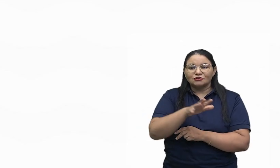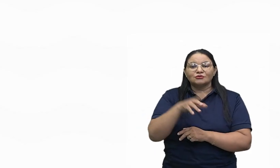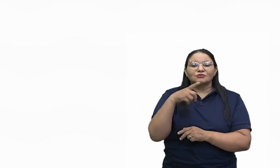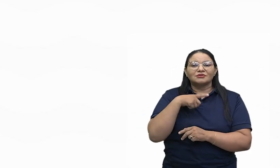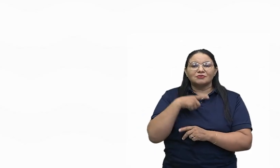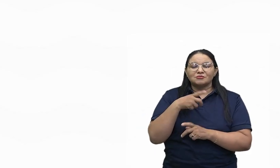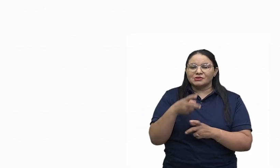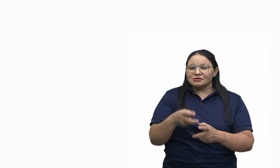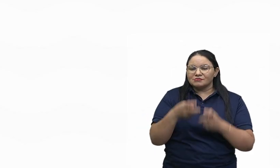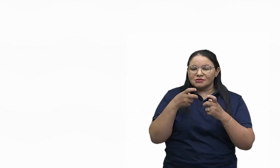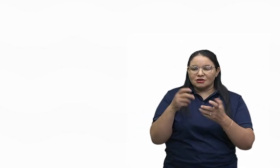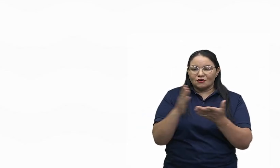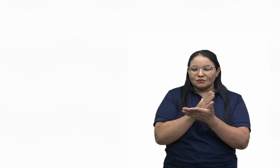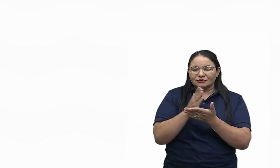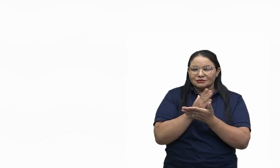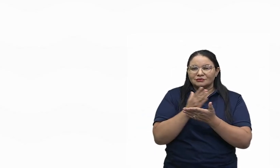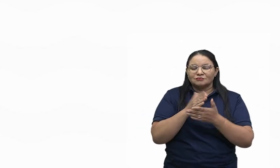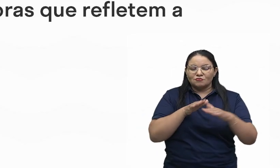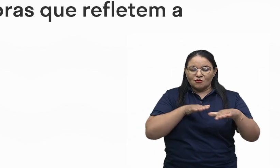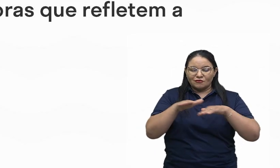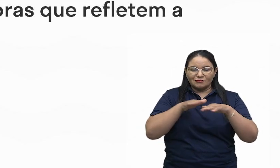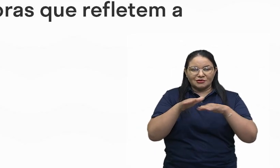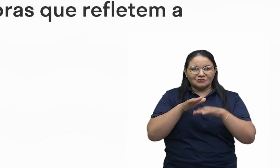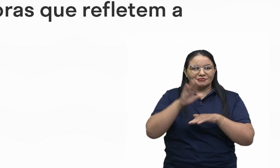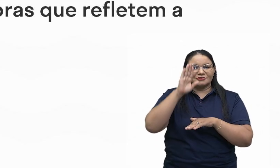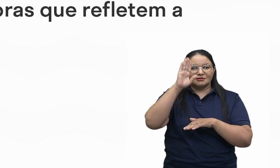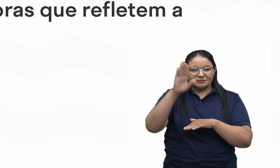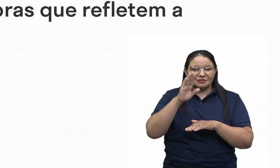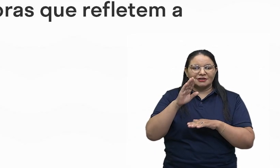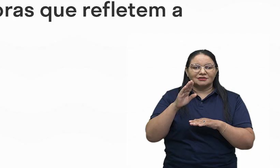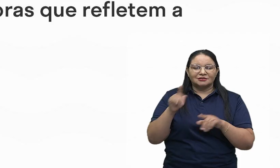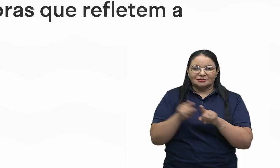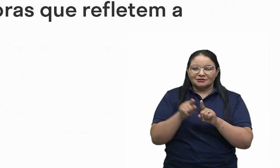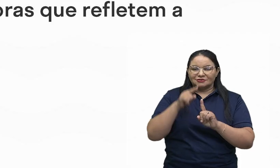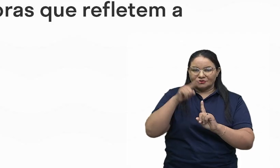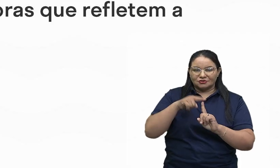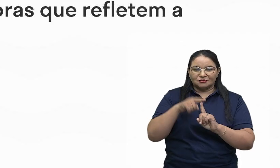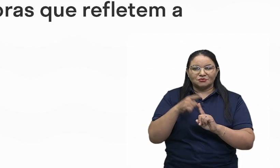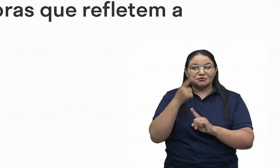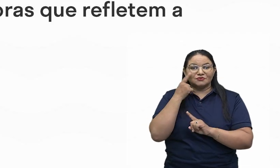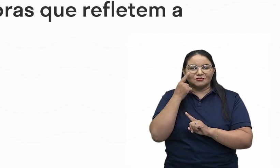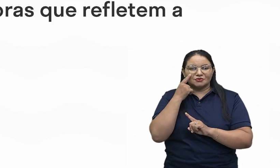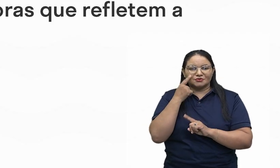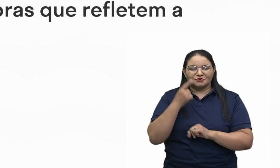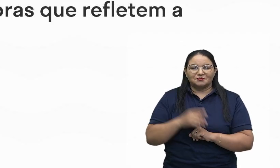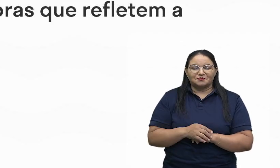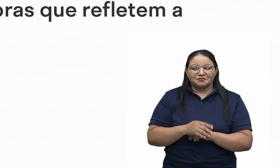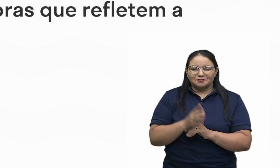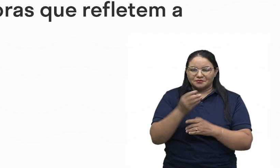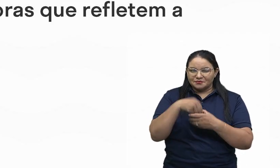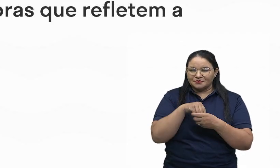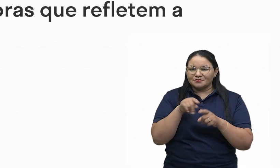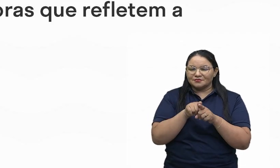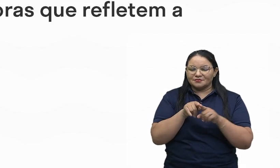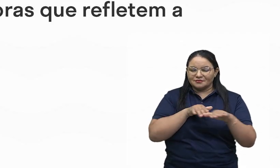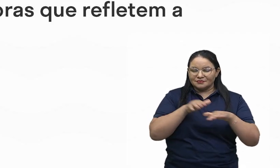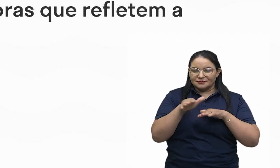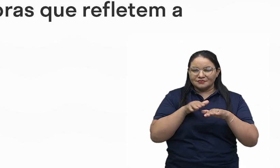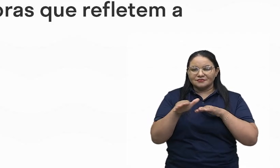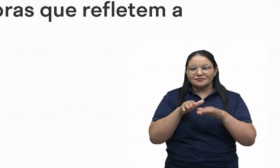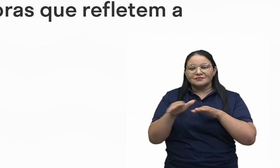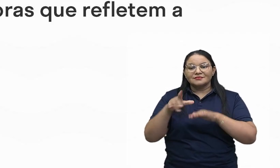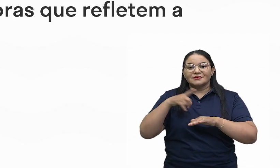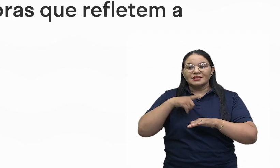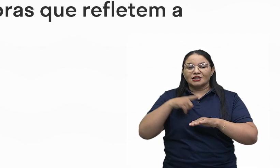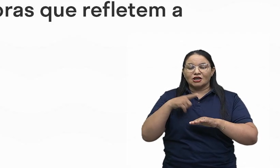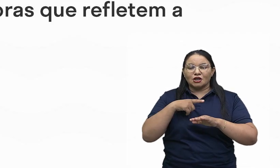existem alguns principais movimentos e estilos. Então, vamos começar vendo que dentro desses movimentos temos aqui